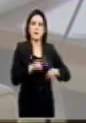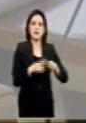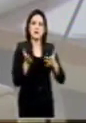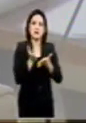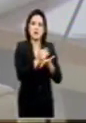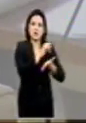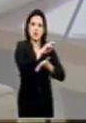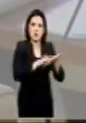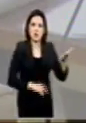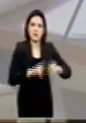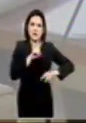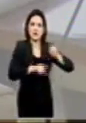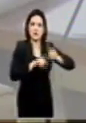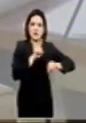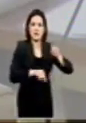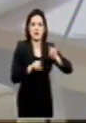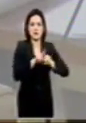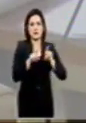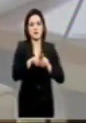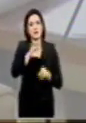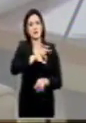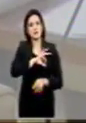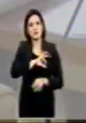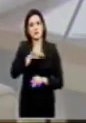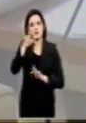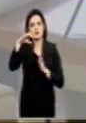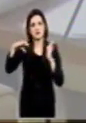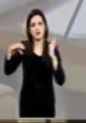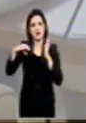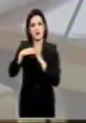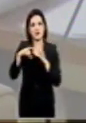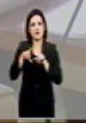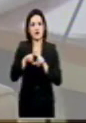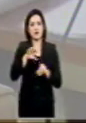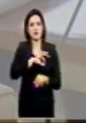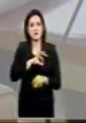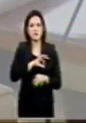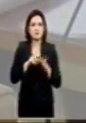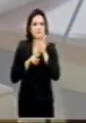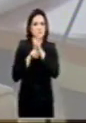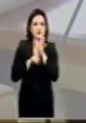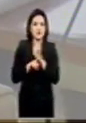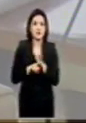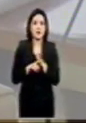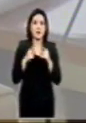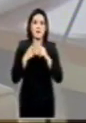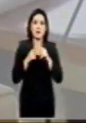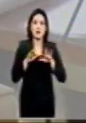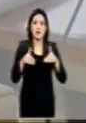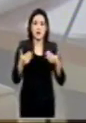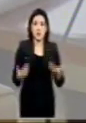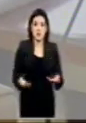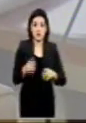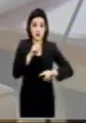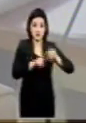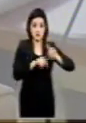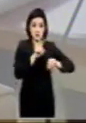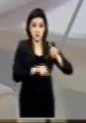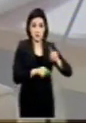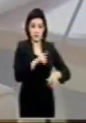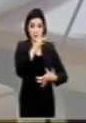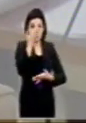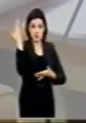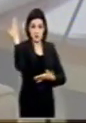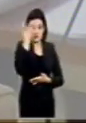do Senado Federal e aos policiais legislativos alvos de investigação, na medida em que tais elementos podem contribuir